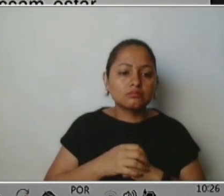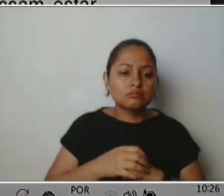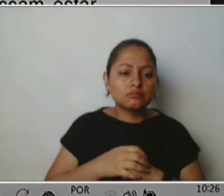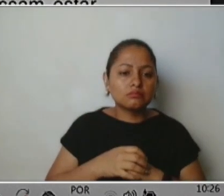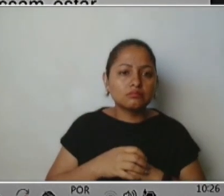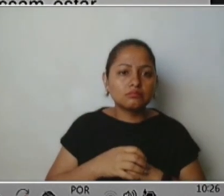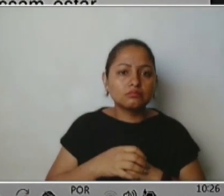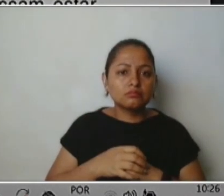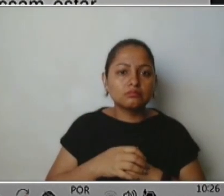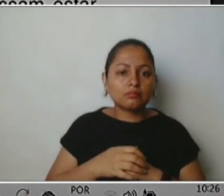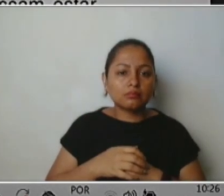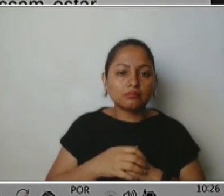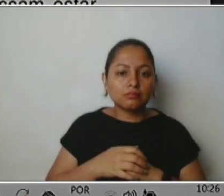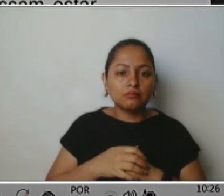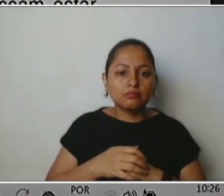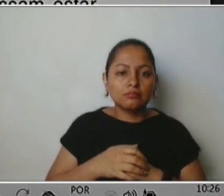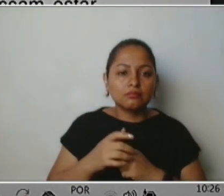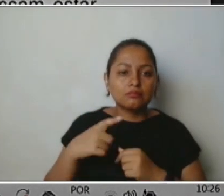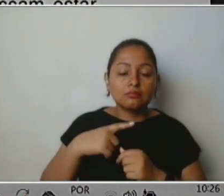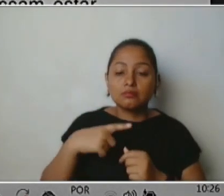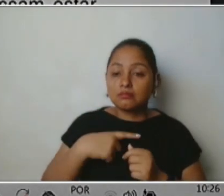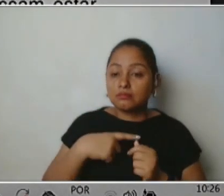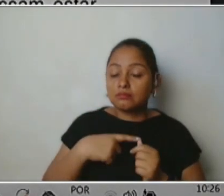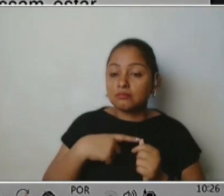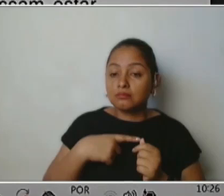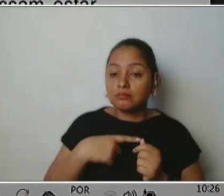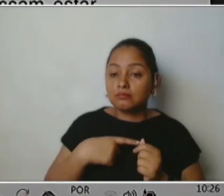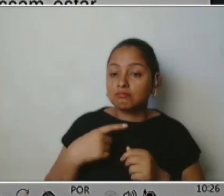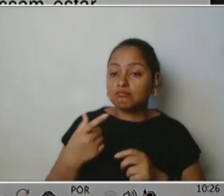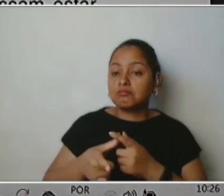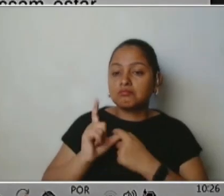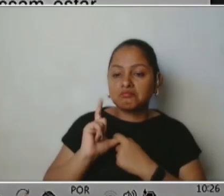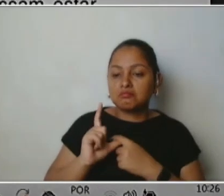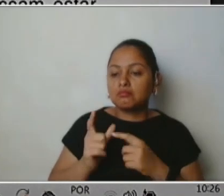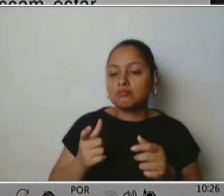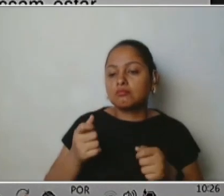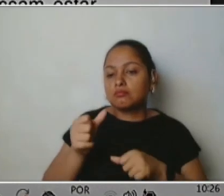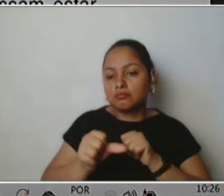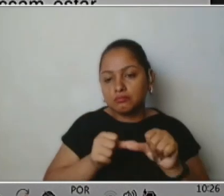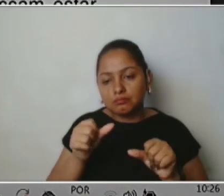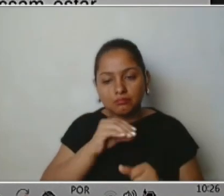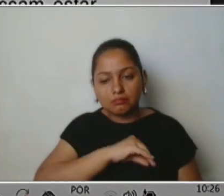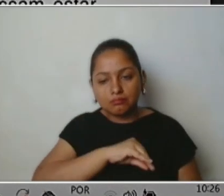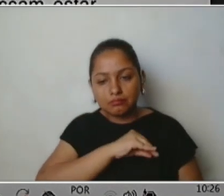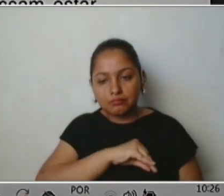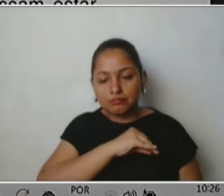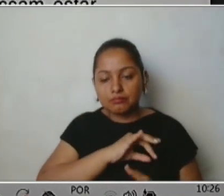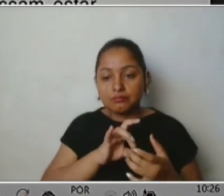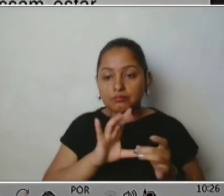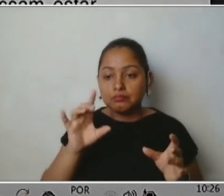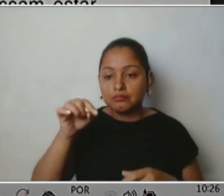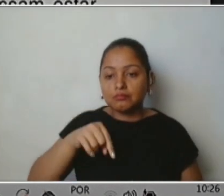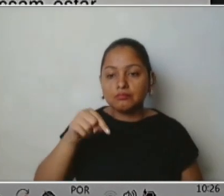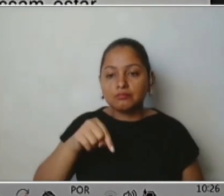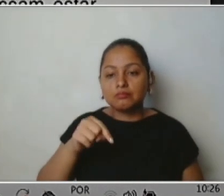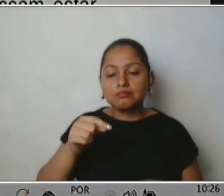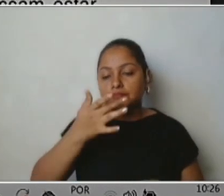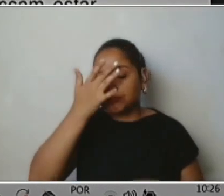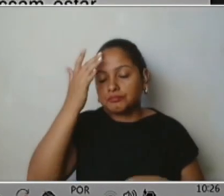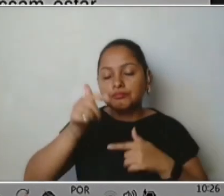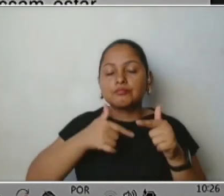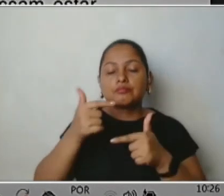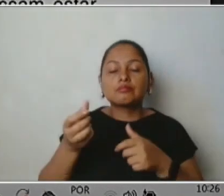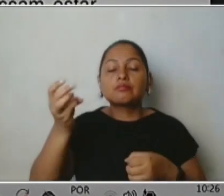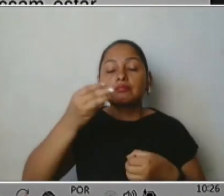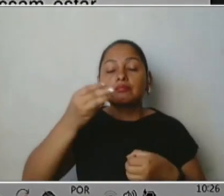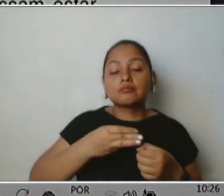e por invalidez e despesas decorrentes de reajustes salariais a serem concedidos aos servidores municipais ativos e outros